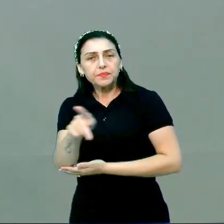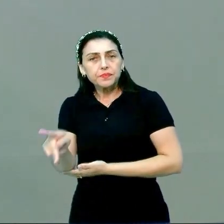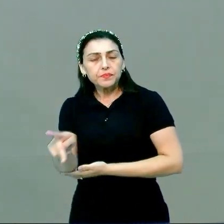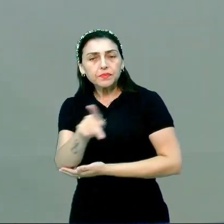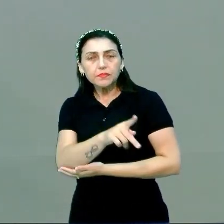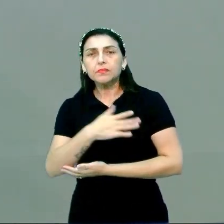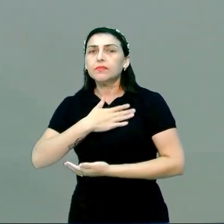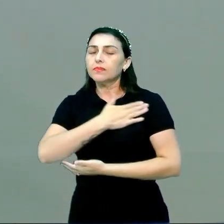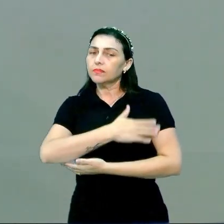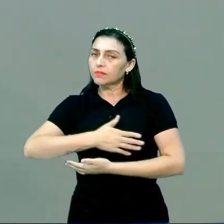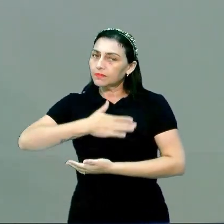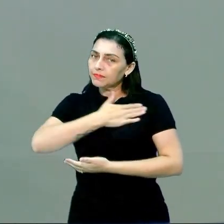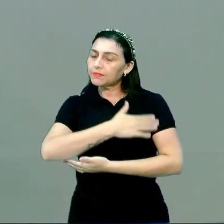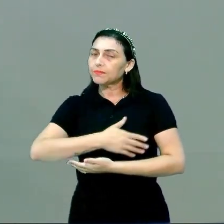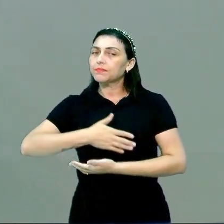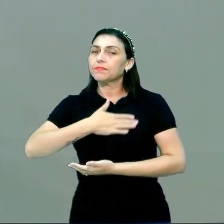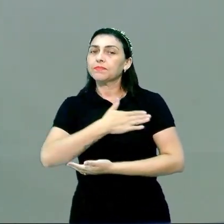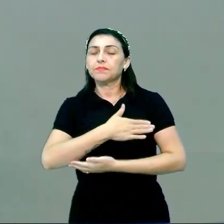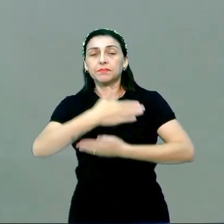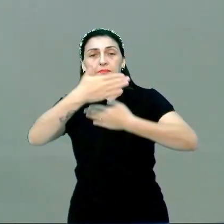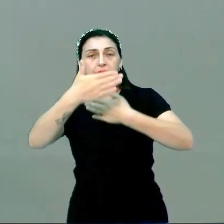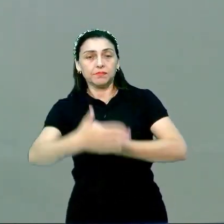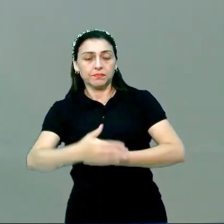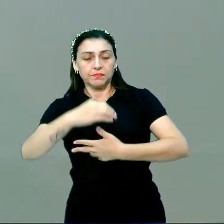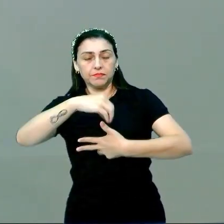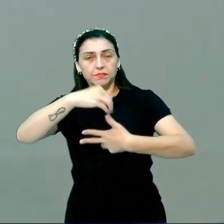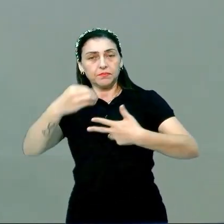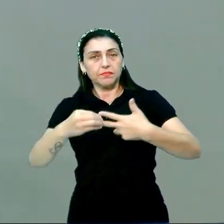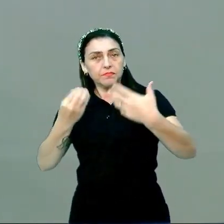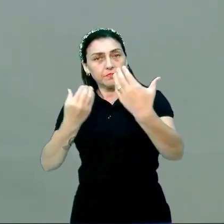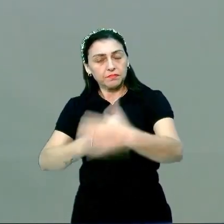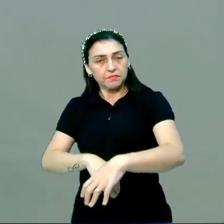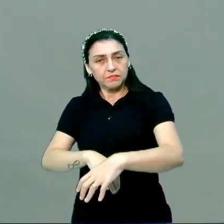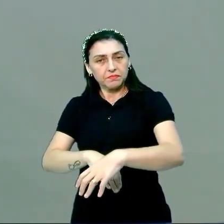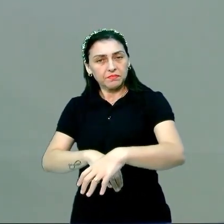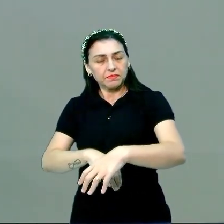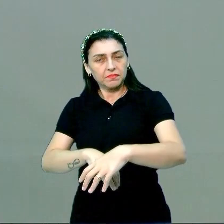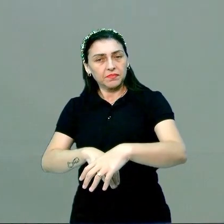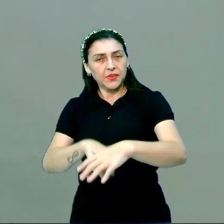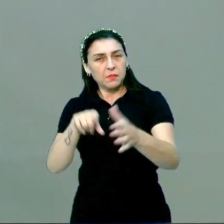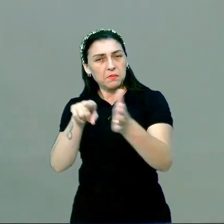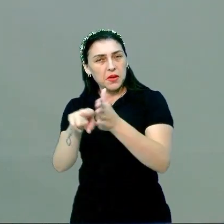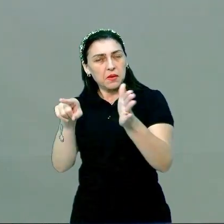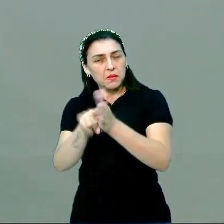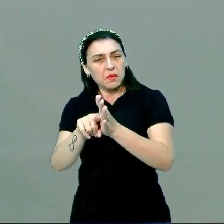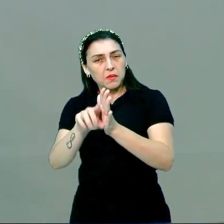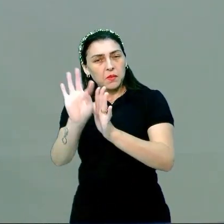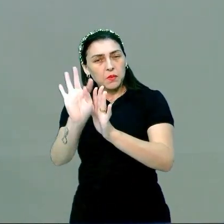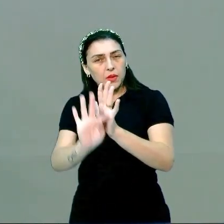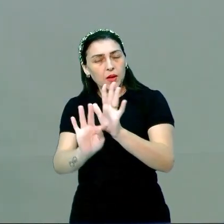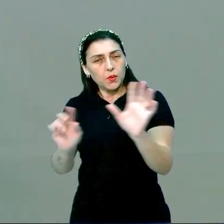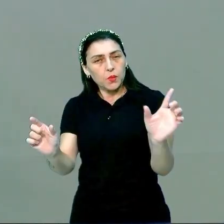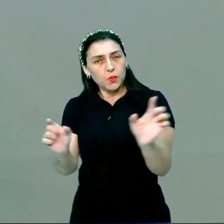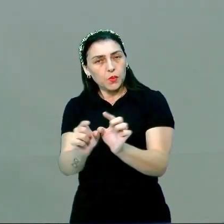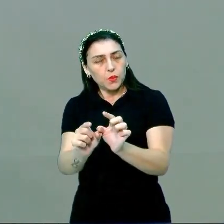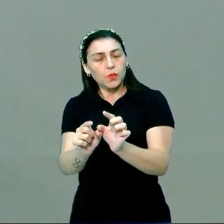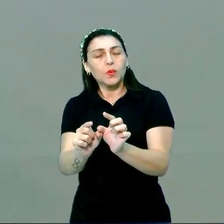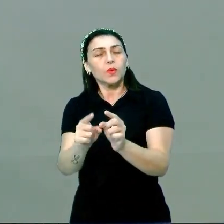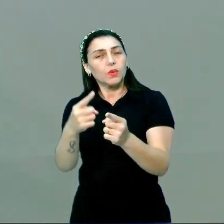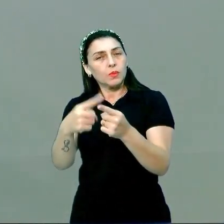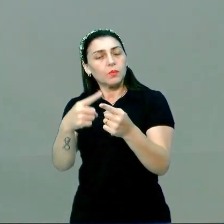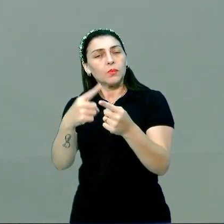Professor, eu gosto quando eu estou numa prova de Enem, de concurso aí, que a questão traz um texto curto,